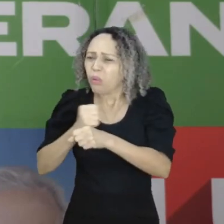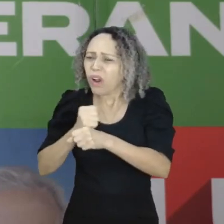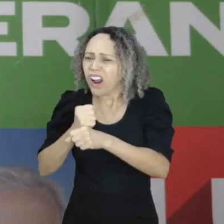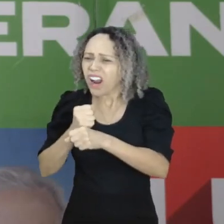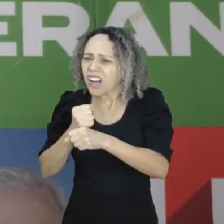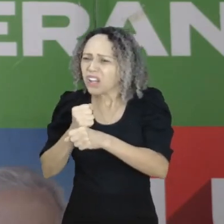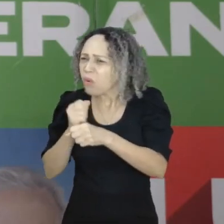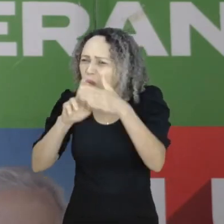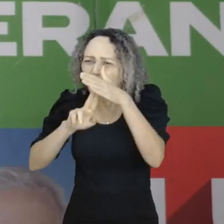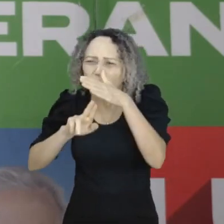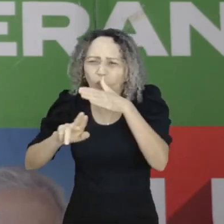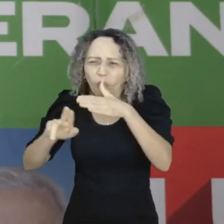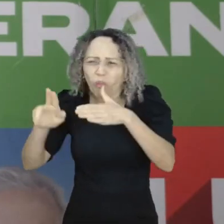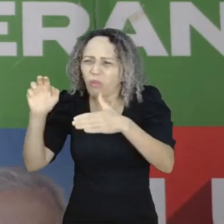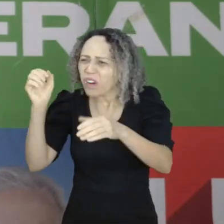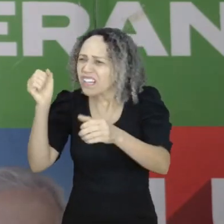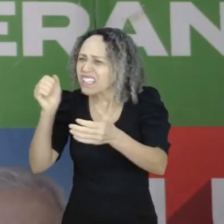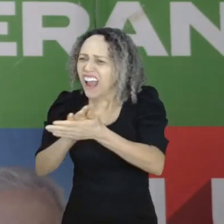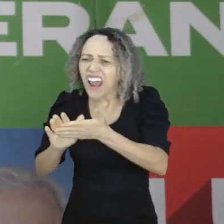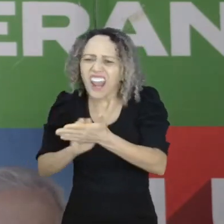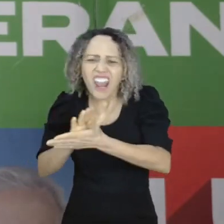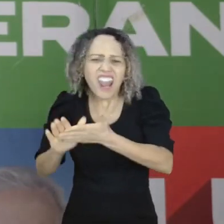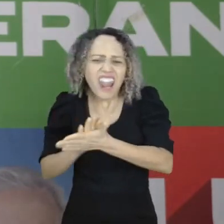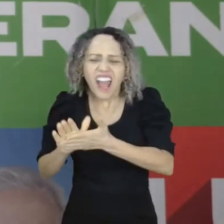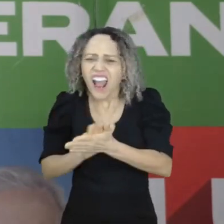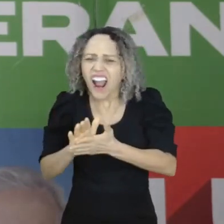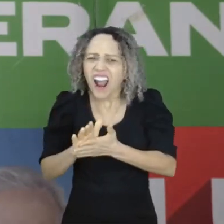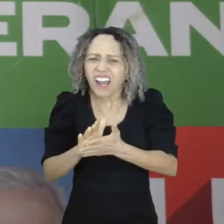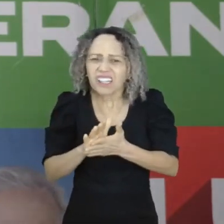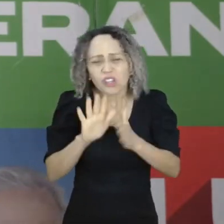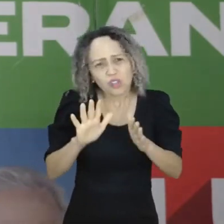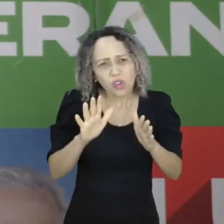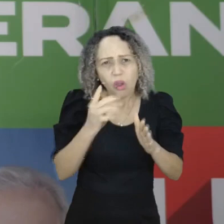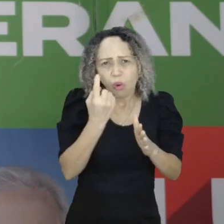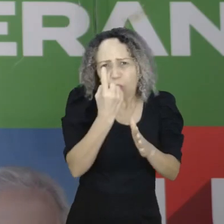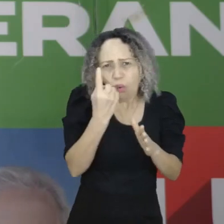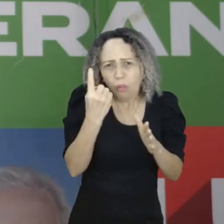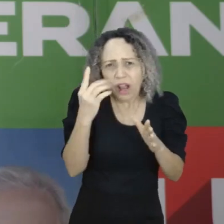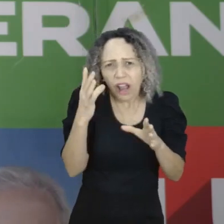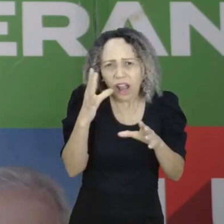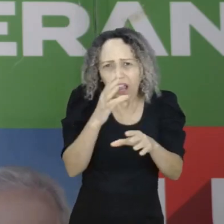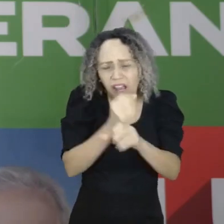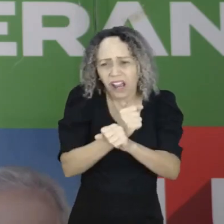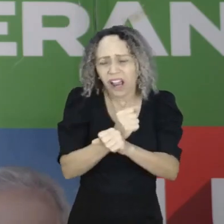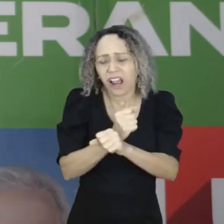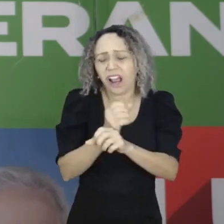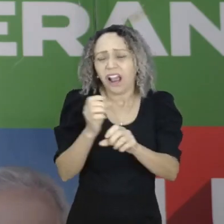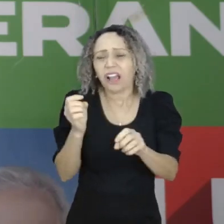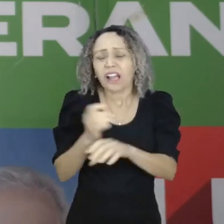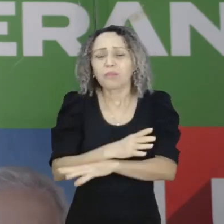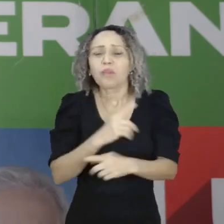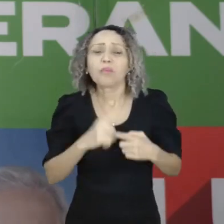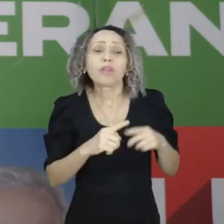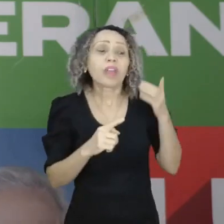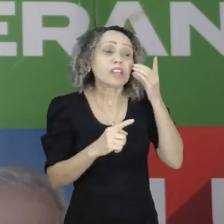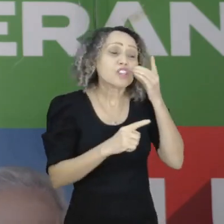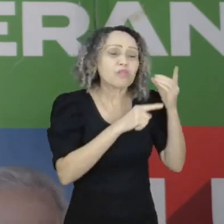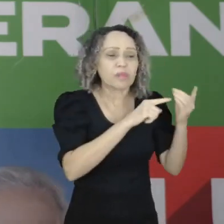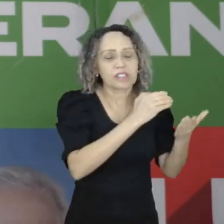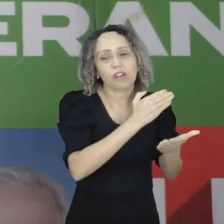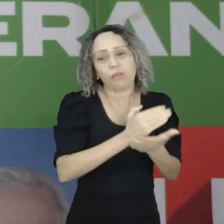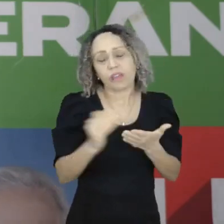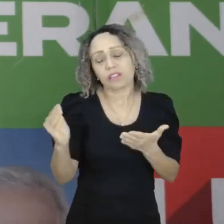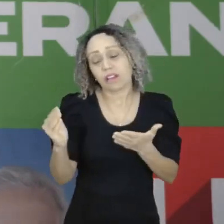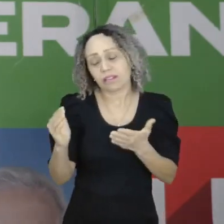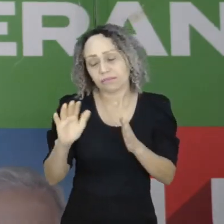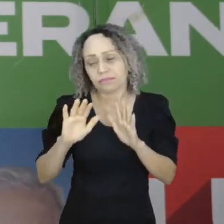começado. Ou seja, então um presidente que não investe na educação, que todo dia tira um pouco de dinheiro da educação, todo dia